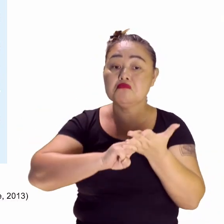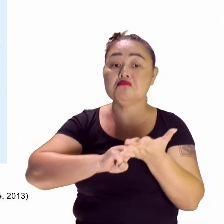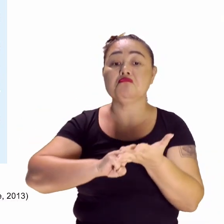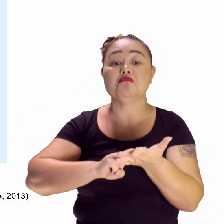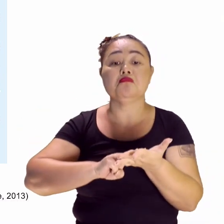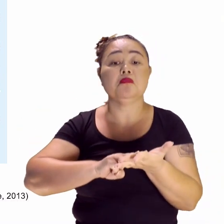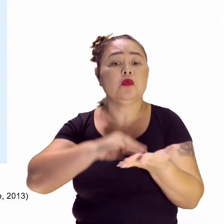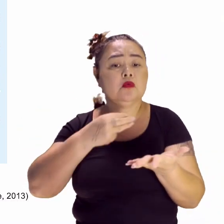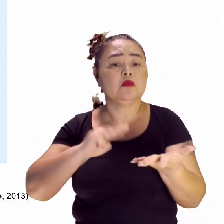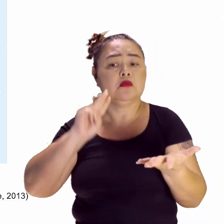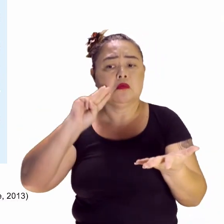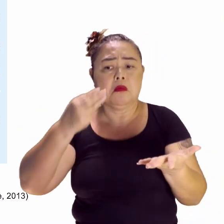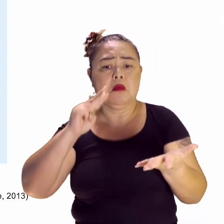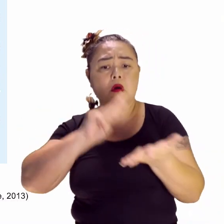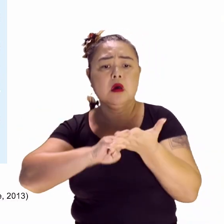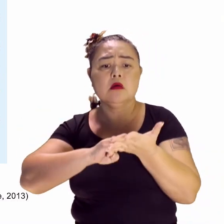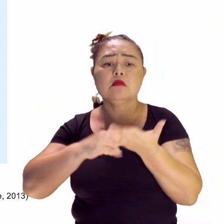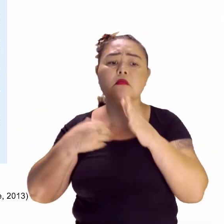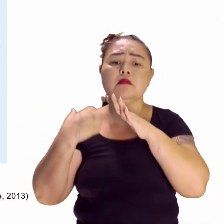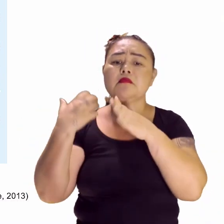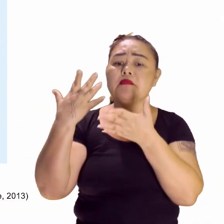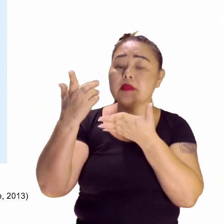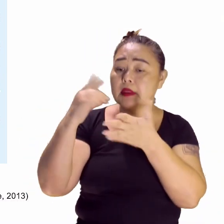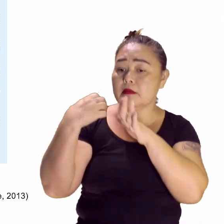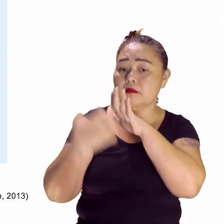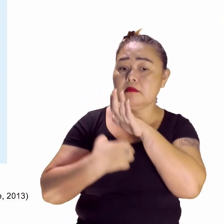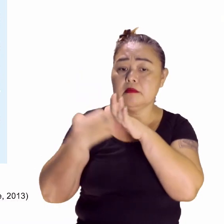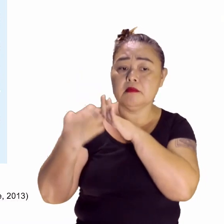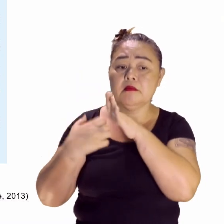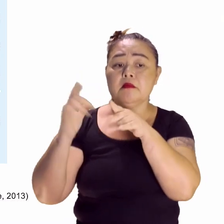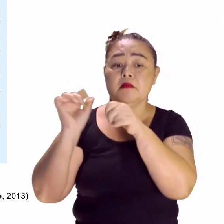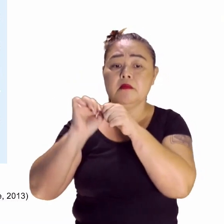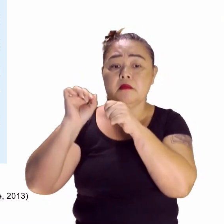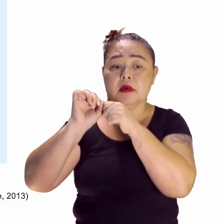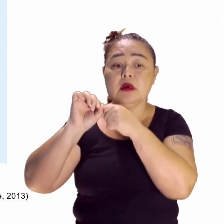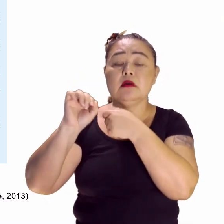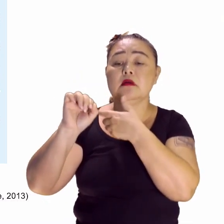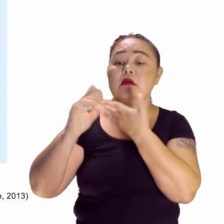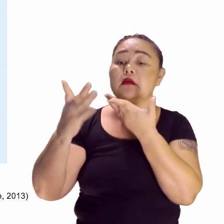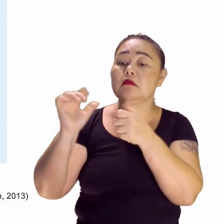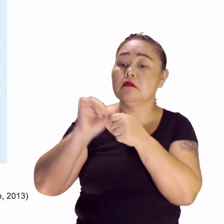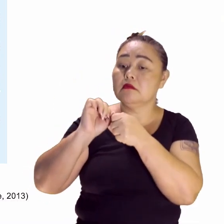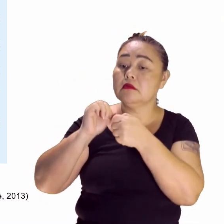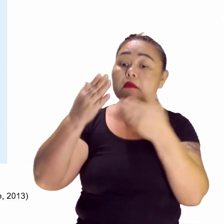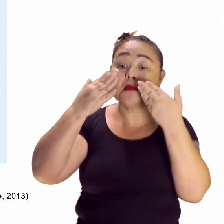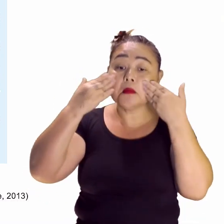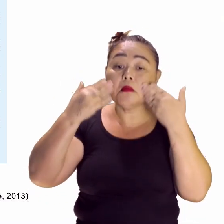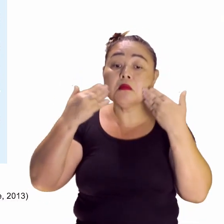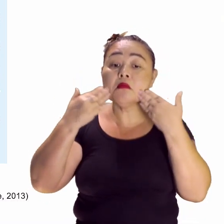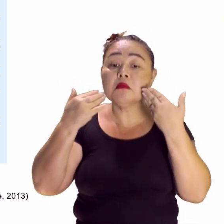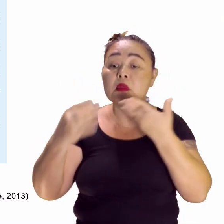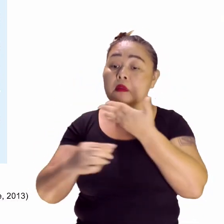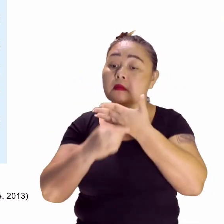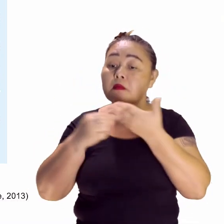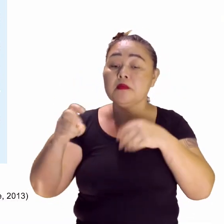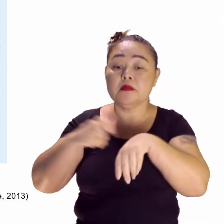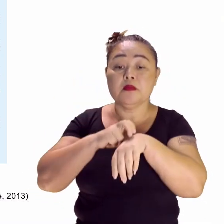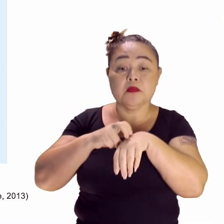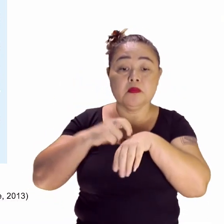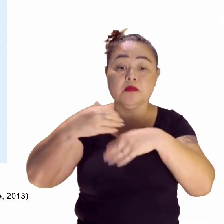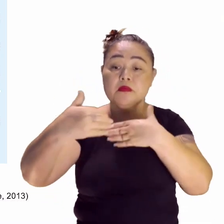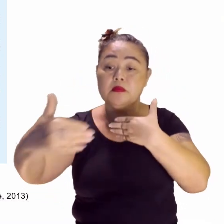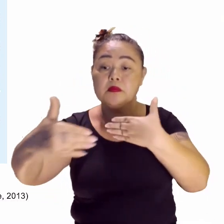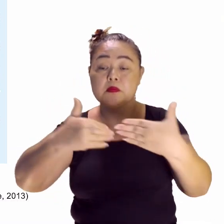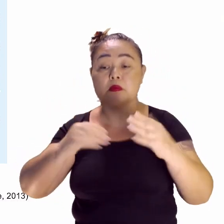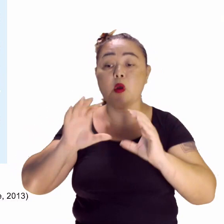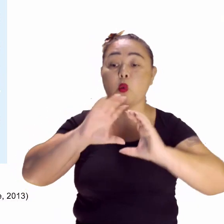principalmente nas empresas de cosméticos que acaba utilizando esse rótulo verde para aumentar a venda dos seus produtos sem repartir o lucro com as